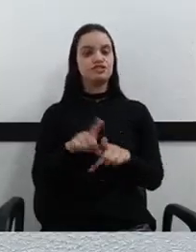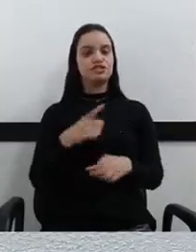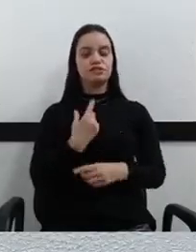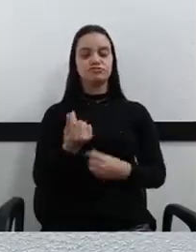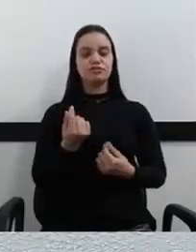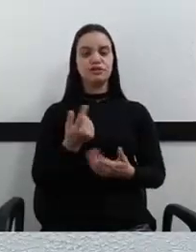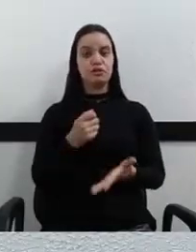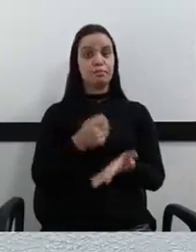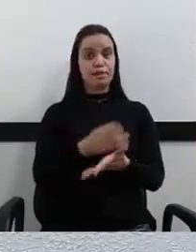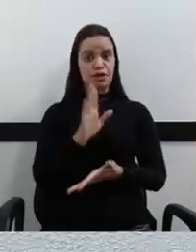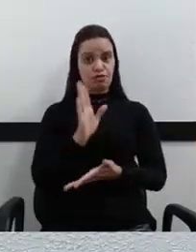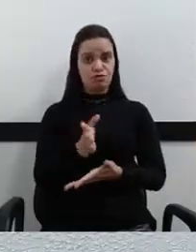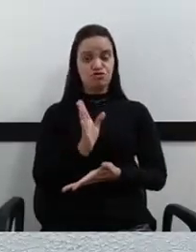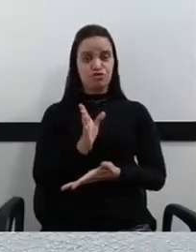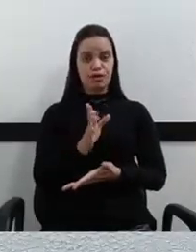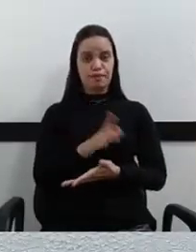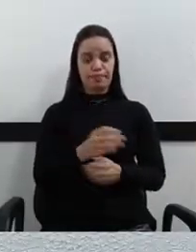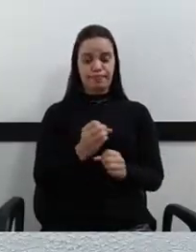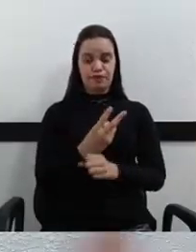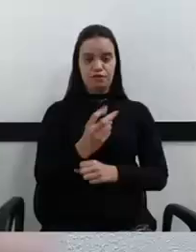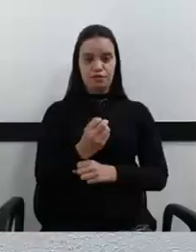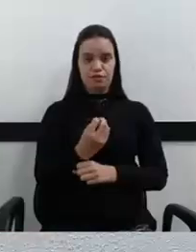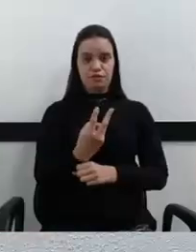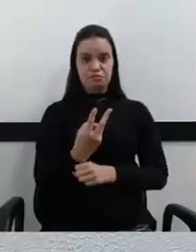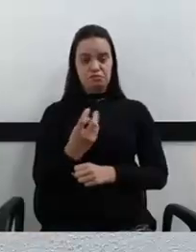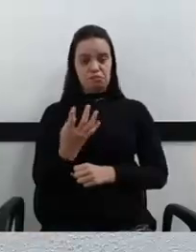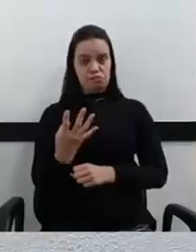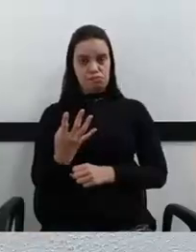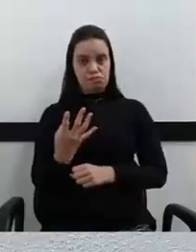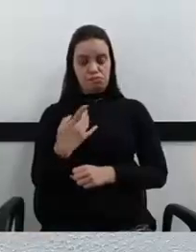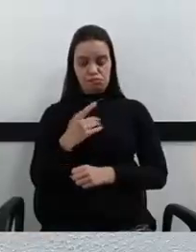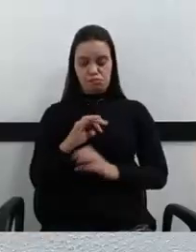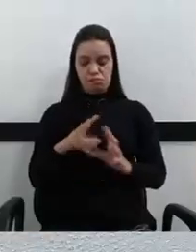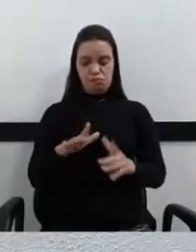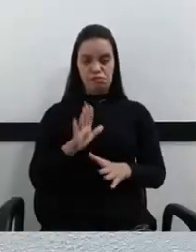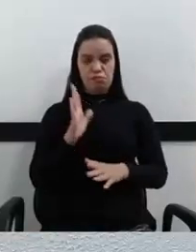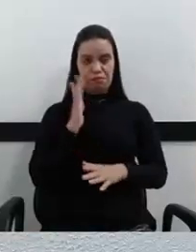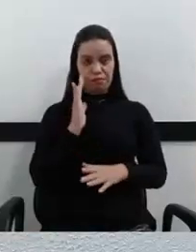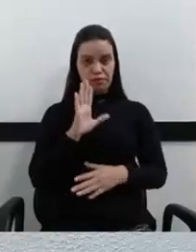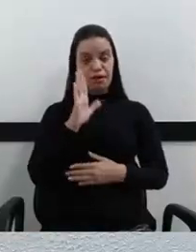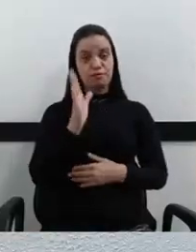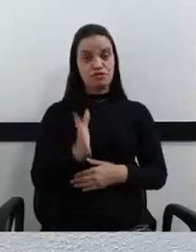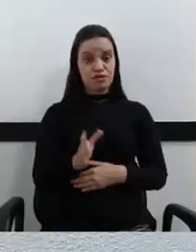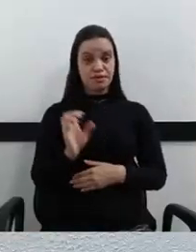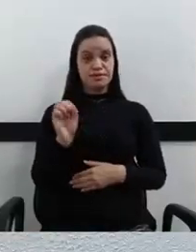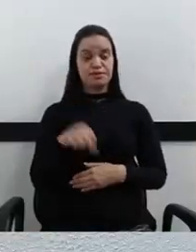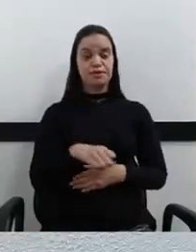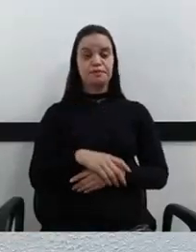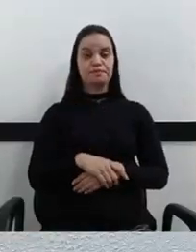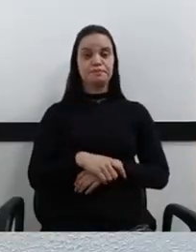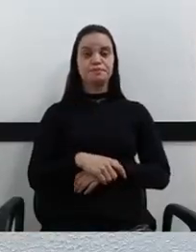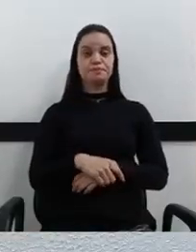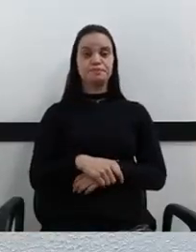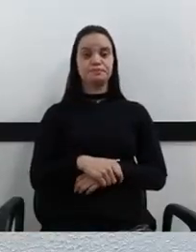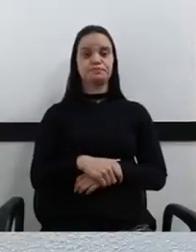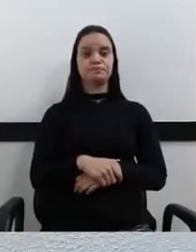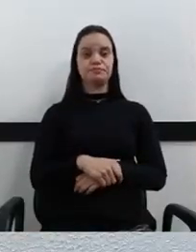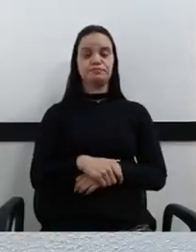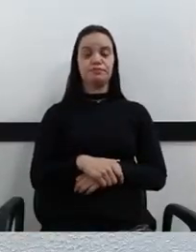saldo, pagou já. De 2024, em tese, vai pagar o ano que vem, todo mundo já tem que ter indeferido até hoje.